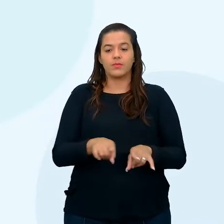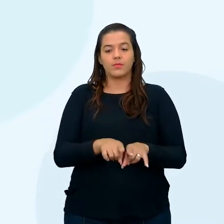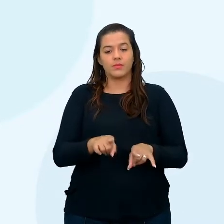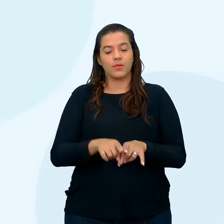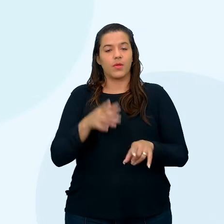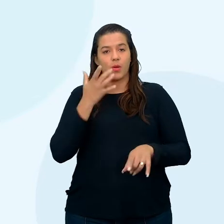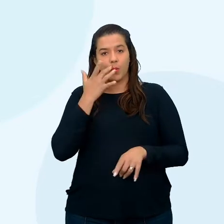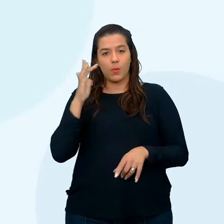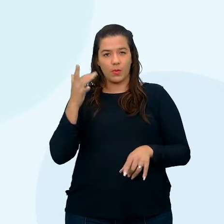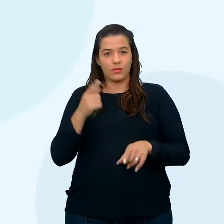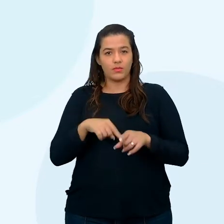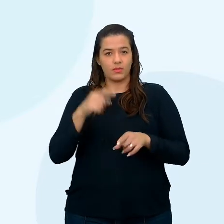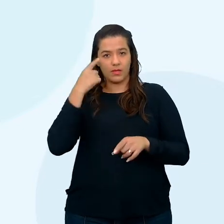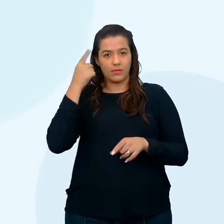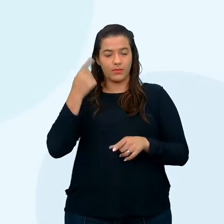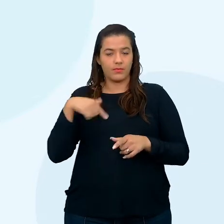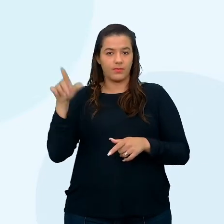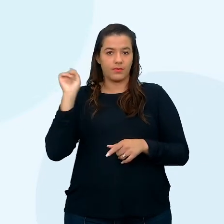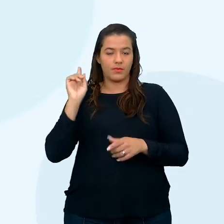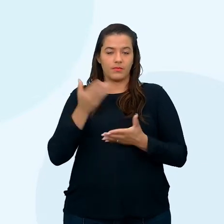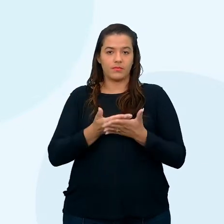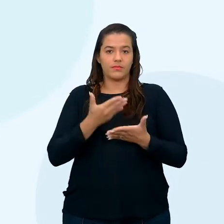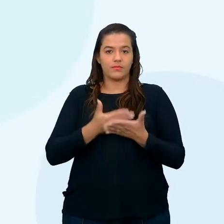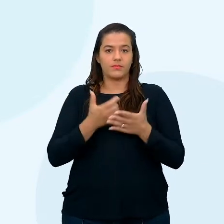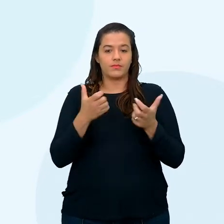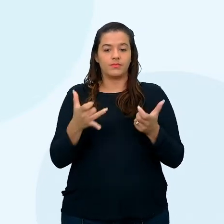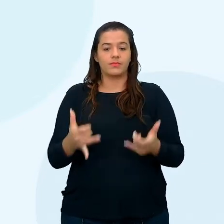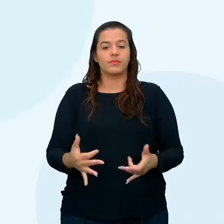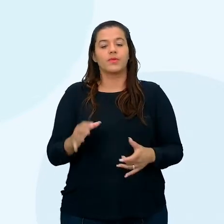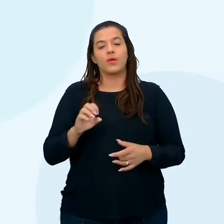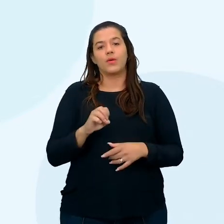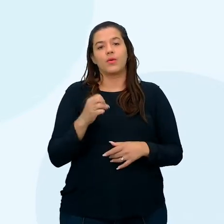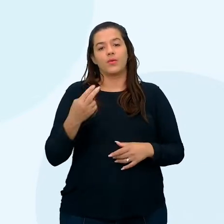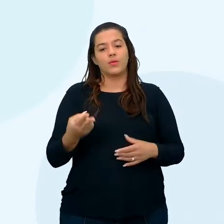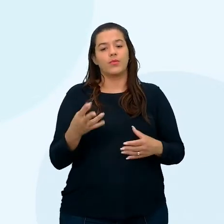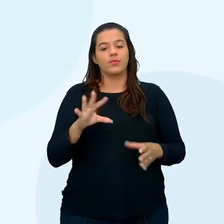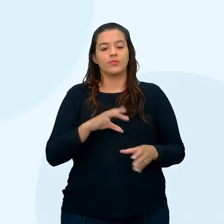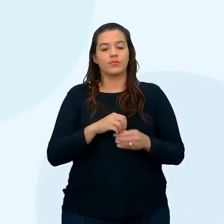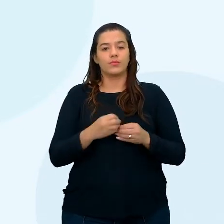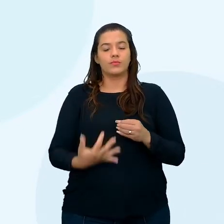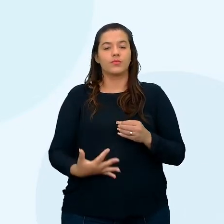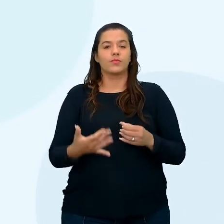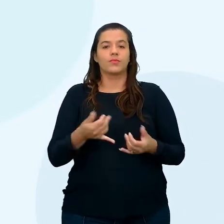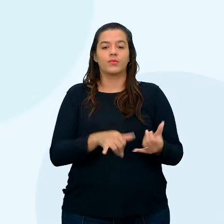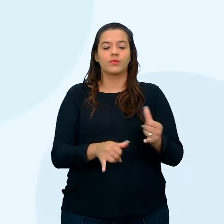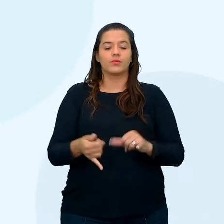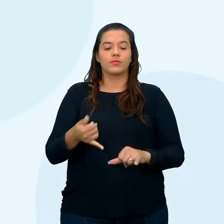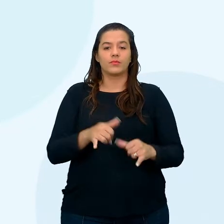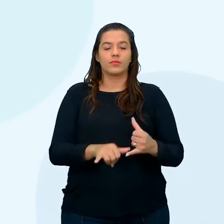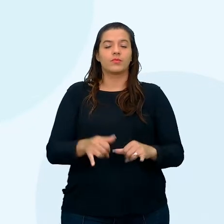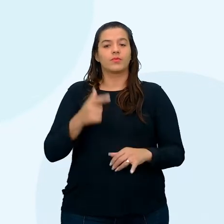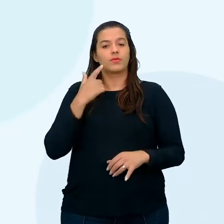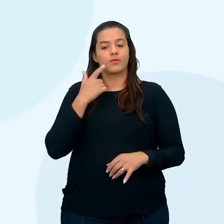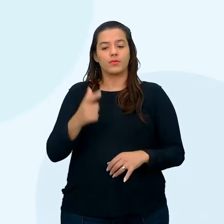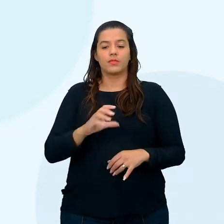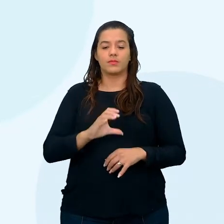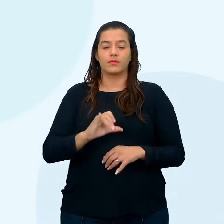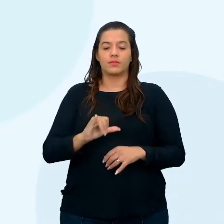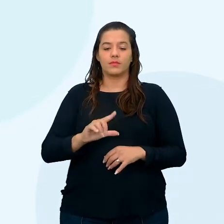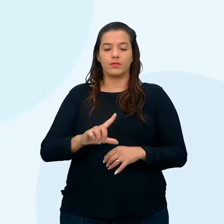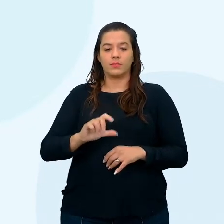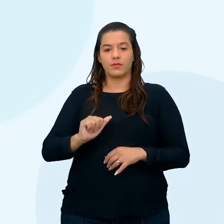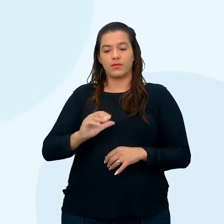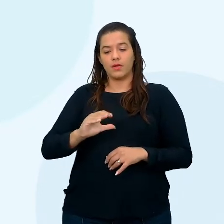ouro, que eu citei na aula passada, ou os compostos químicos, né, que são aqueles arranjos que nós vimos como silicatos,